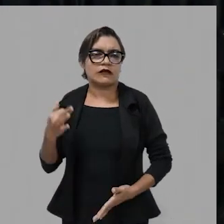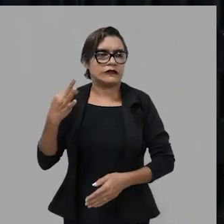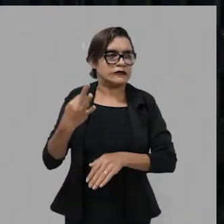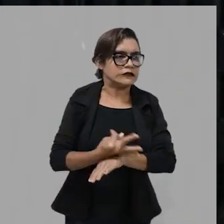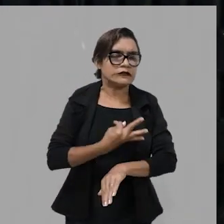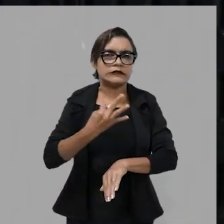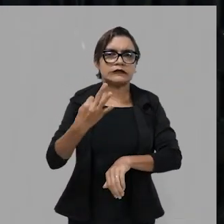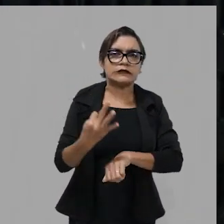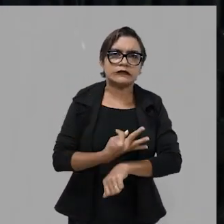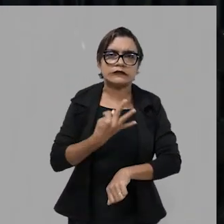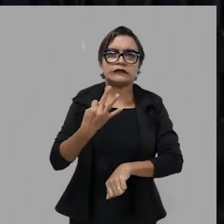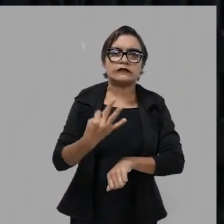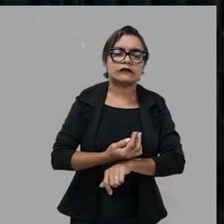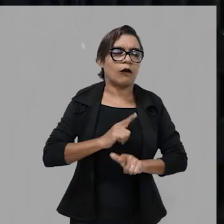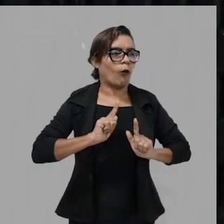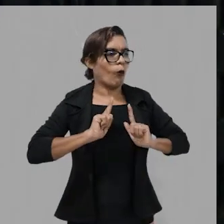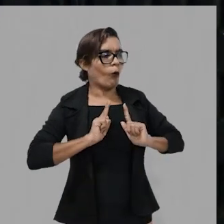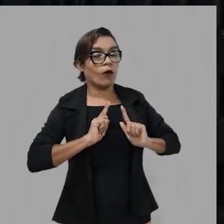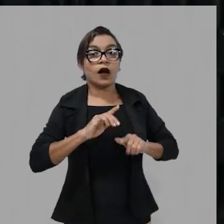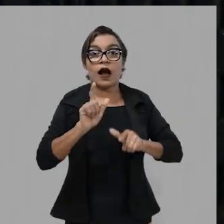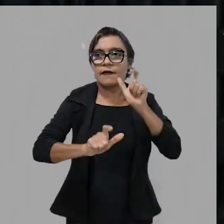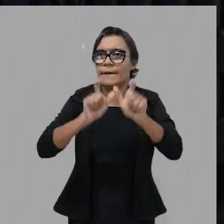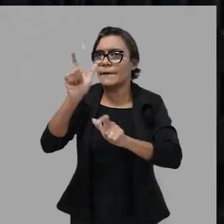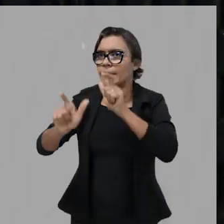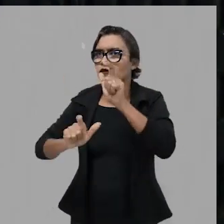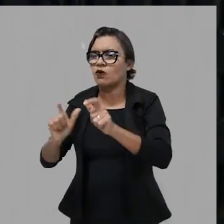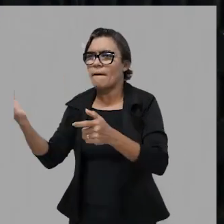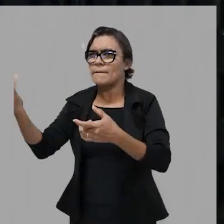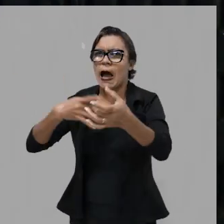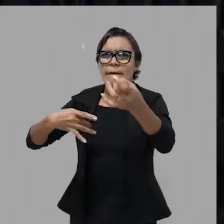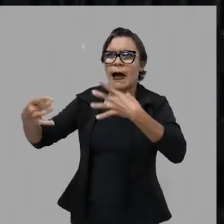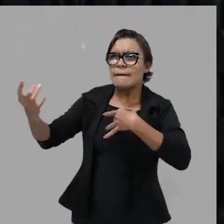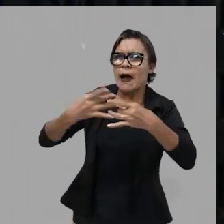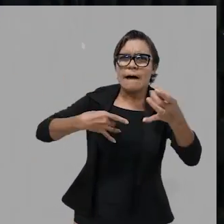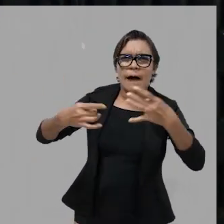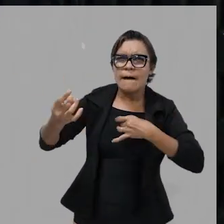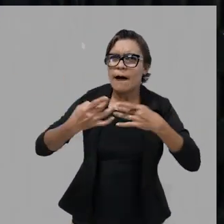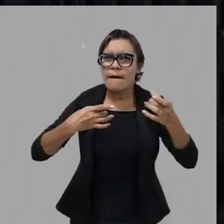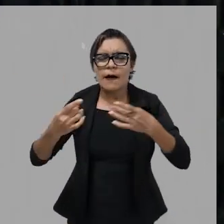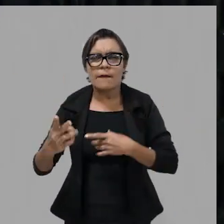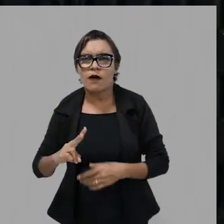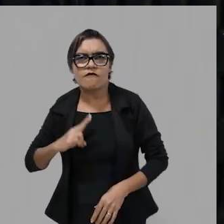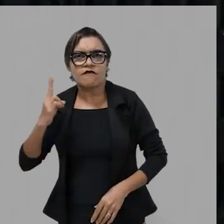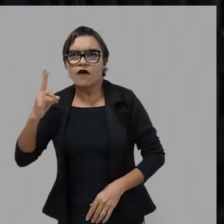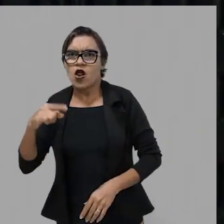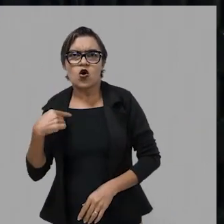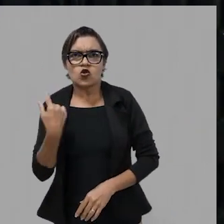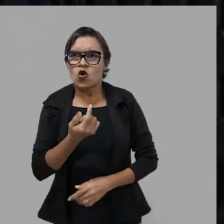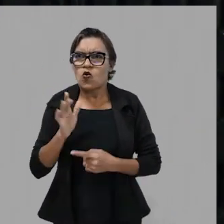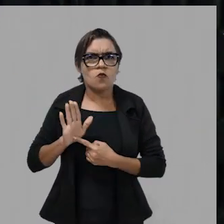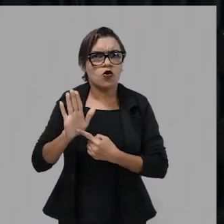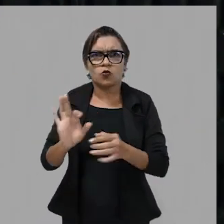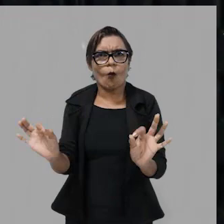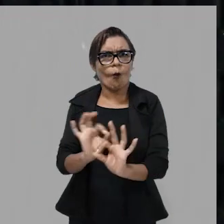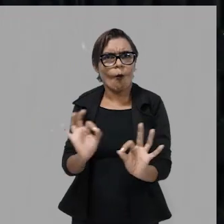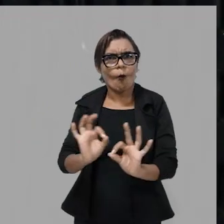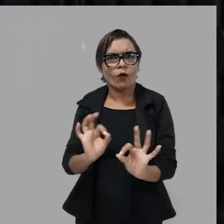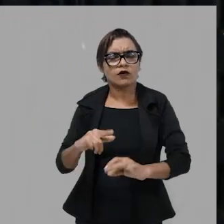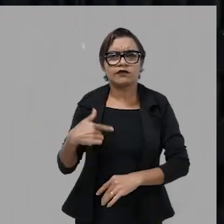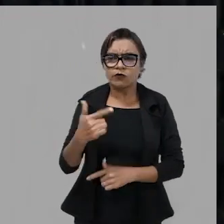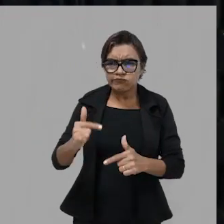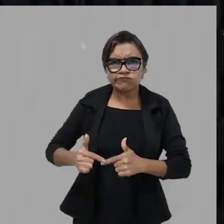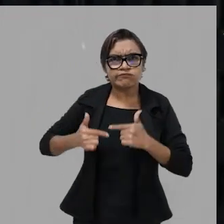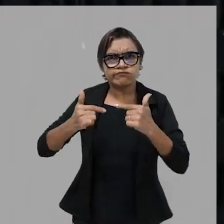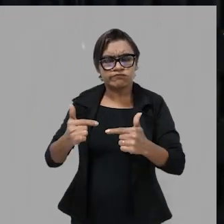Quando deixamos as pessoas tratarem a gente de qualquer forma, quando não nos valorizamos. Então, quando a gente age dessa